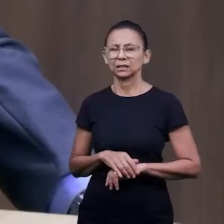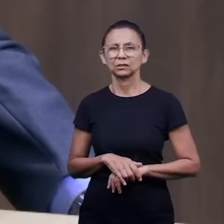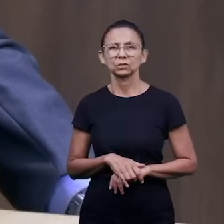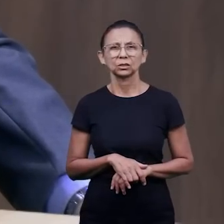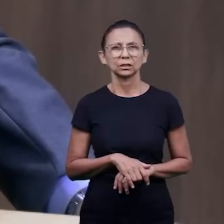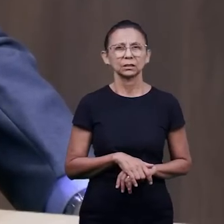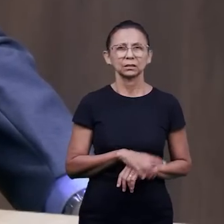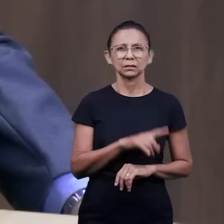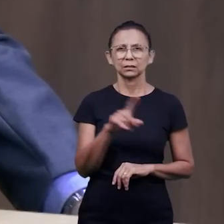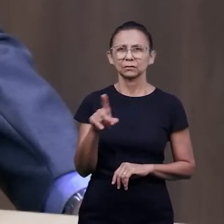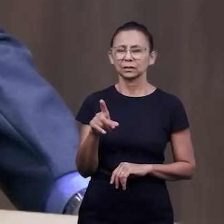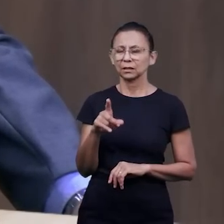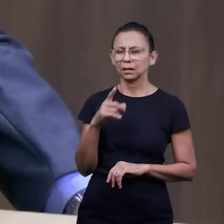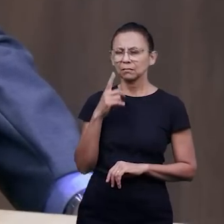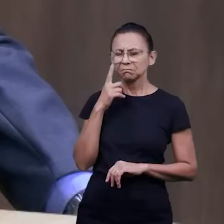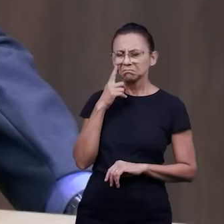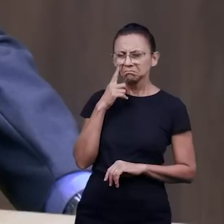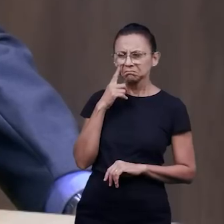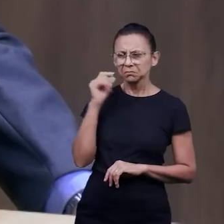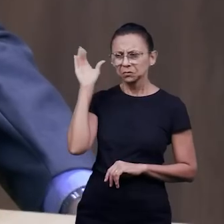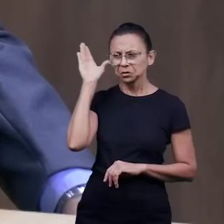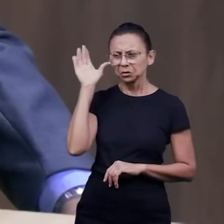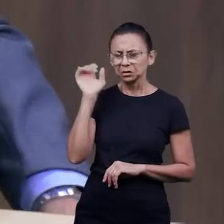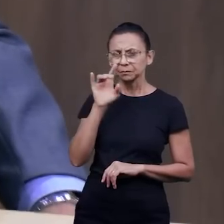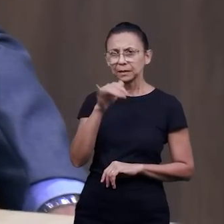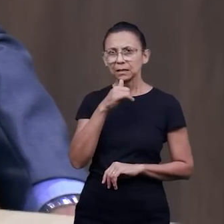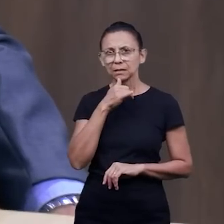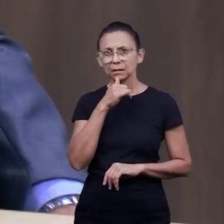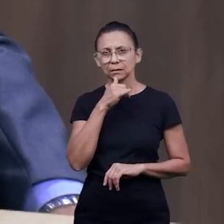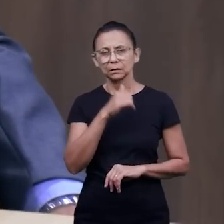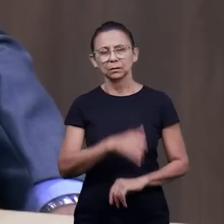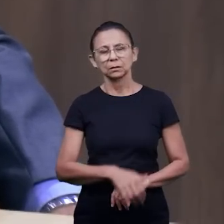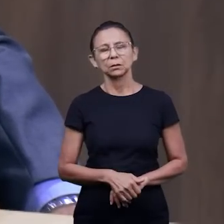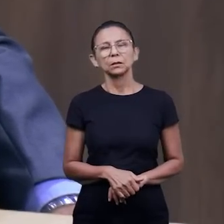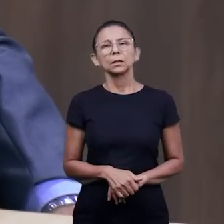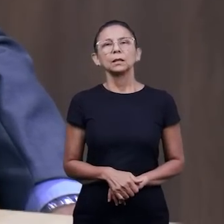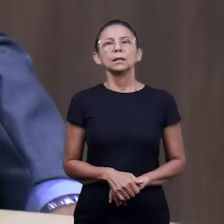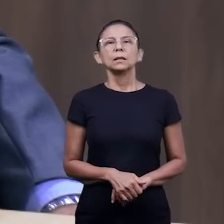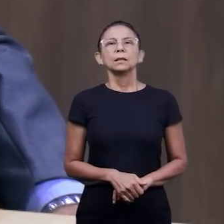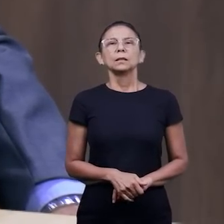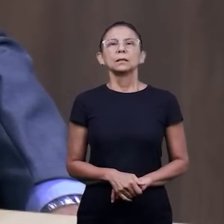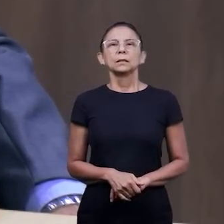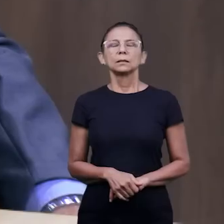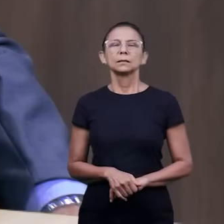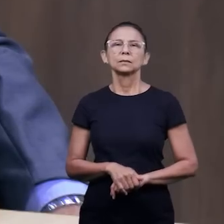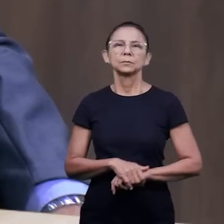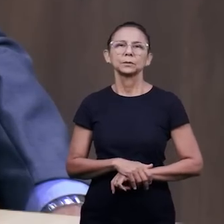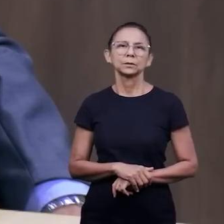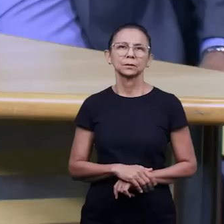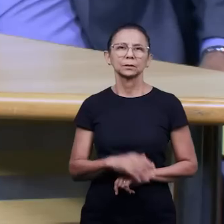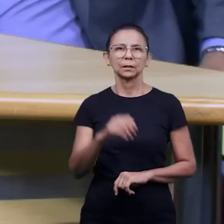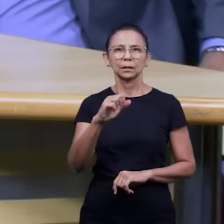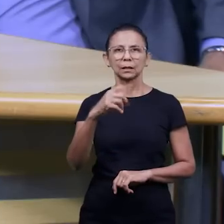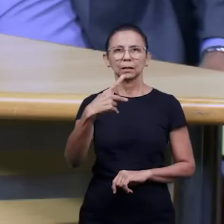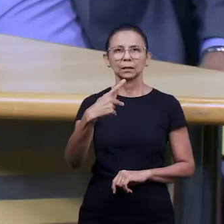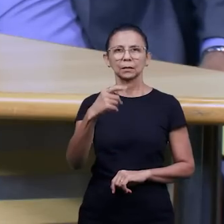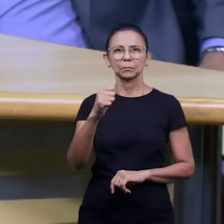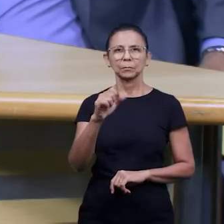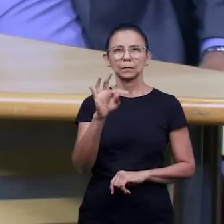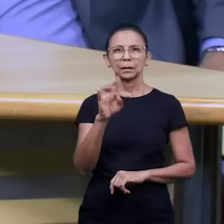esses sinais do ponto de vista espiritual? E a gente tem uma lista aqui, aí eu vou falando cada um e você pode explicar do ponto de